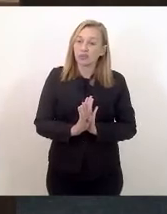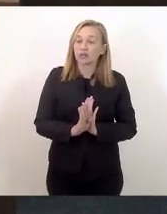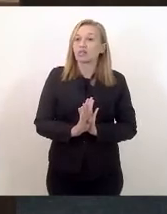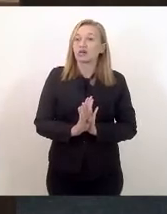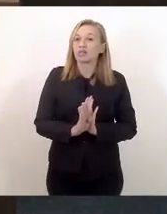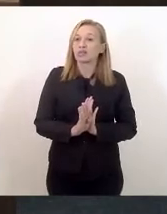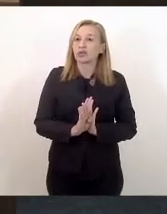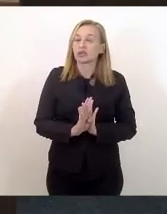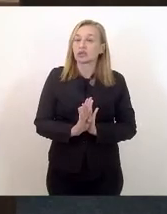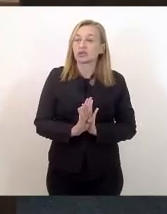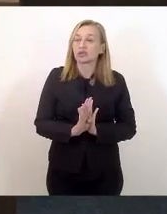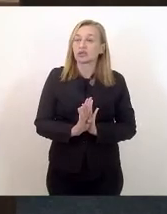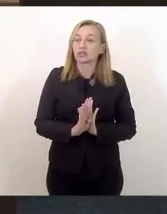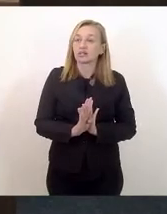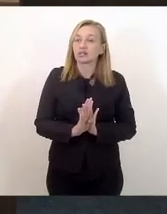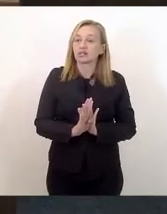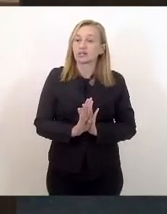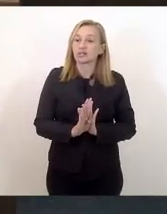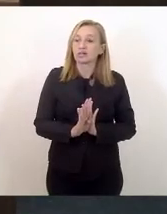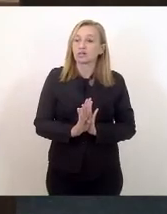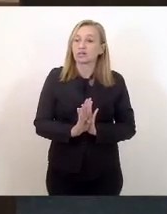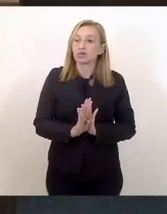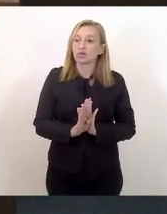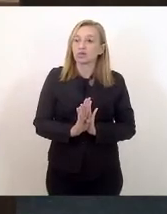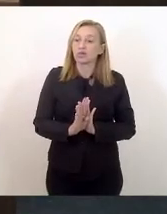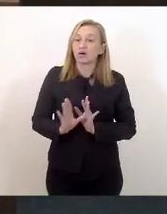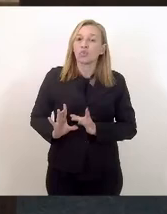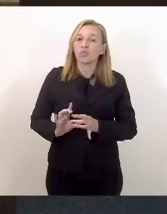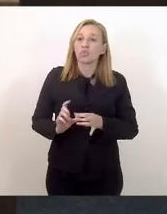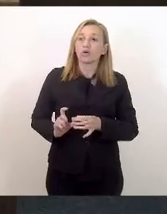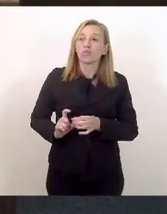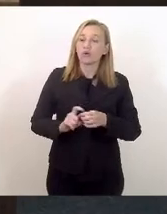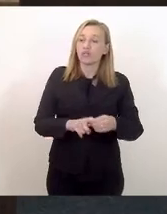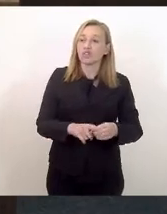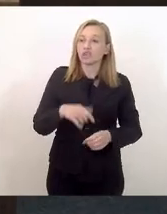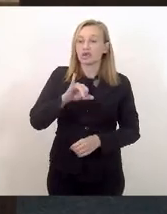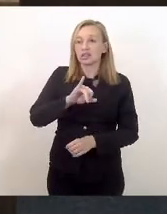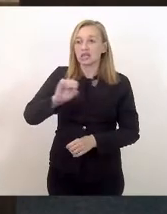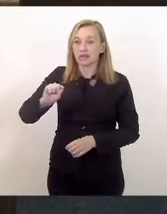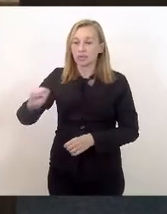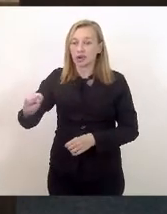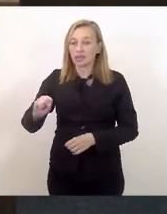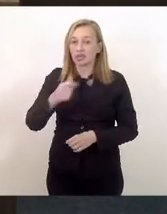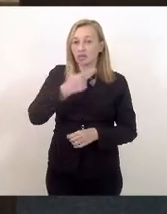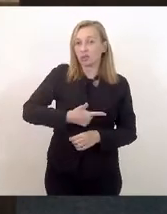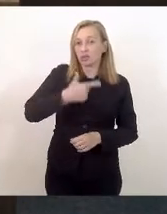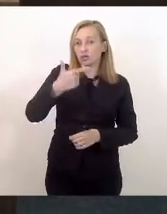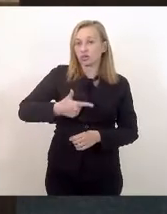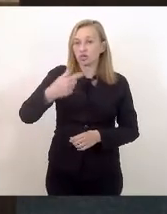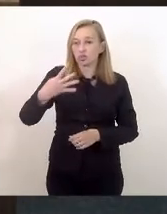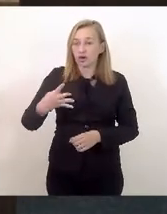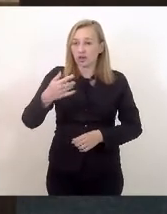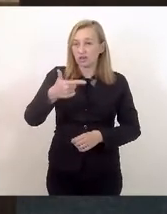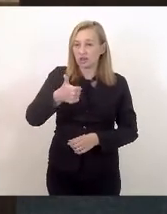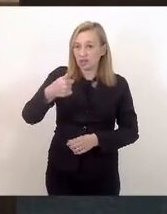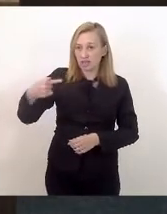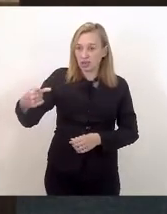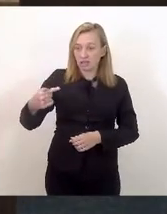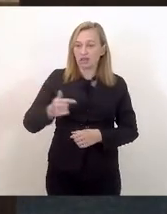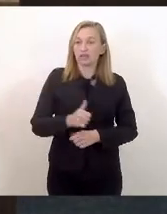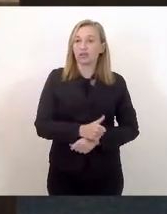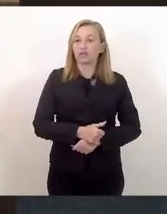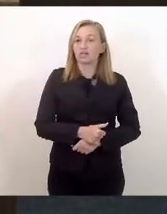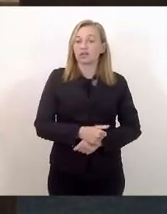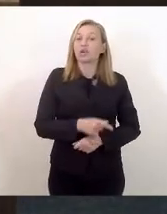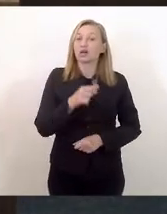internaliza o convênio ICMS 224 de 17.